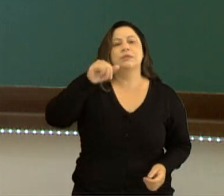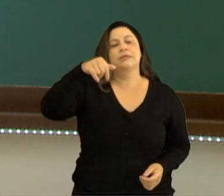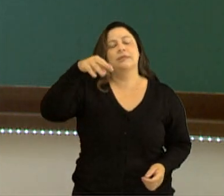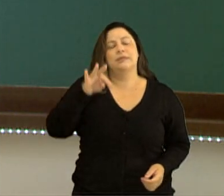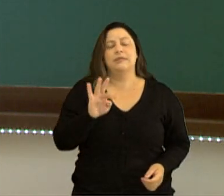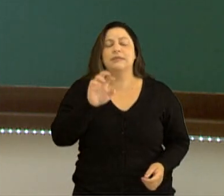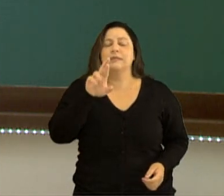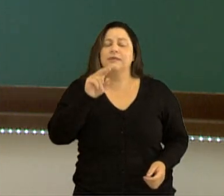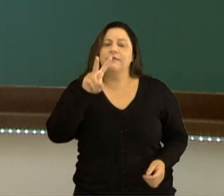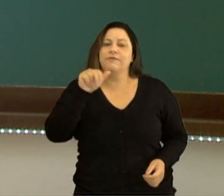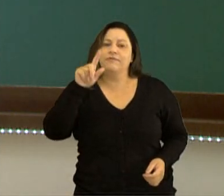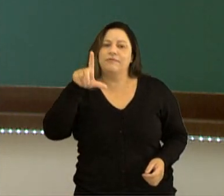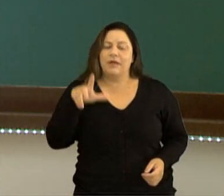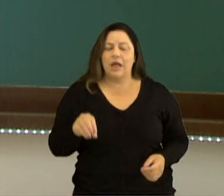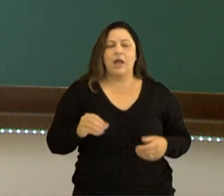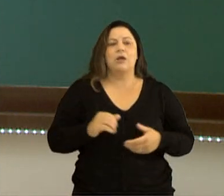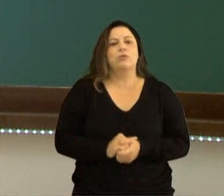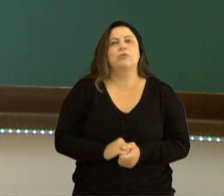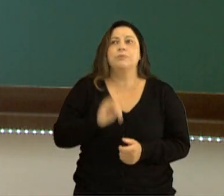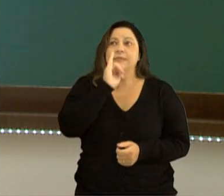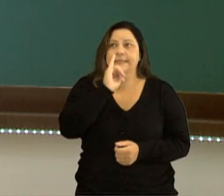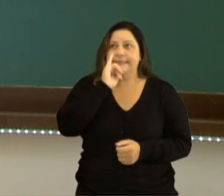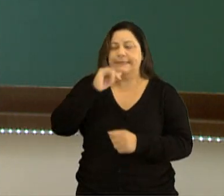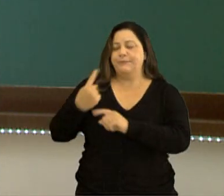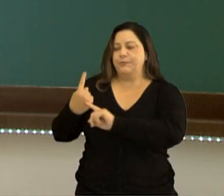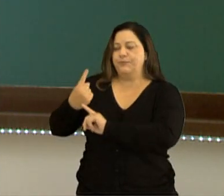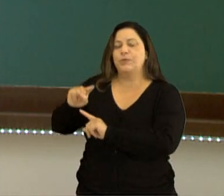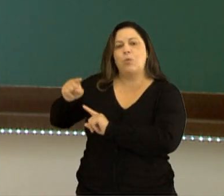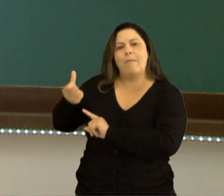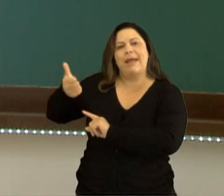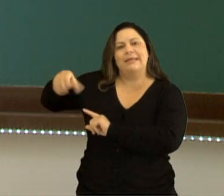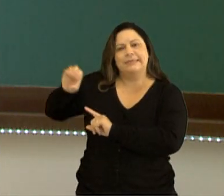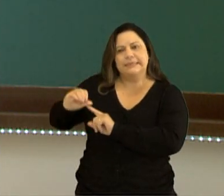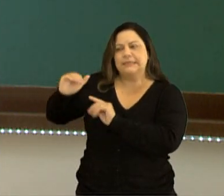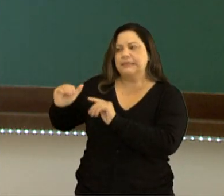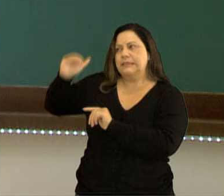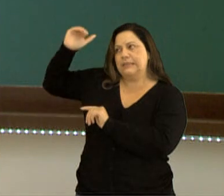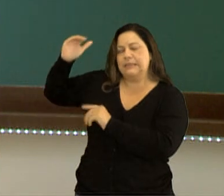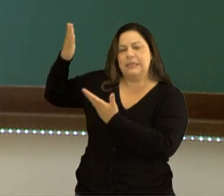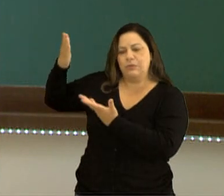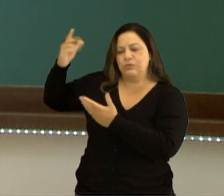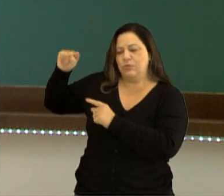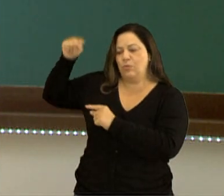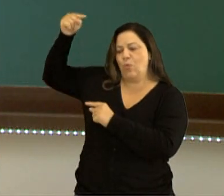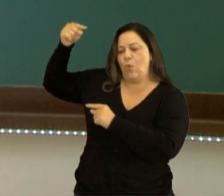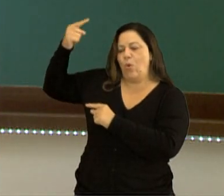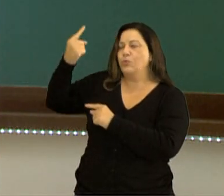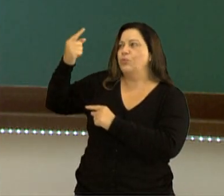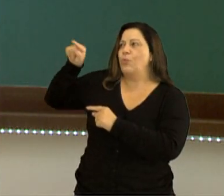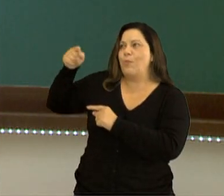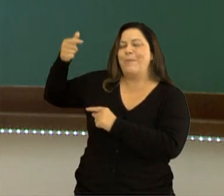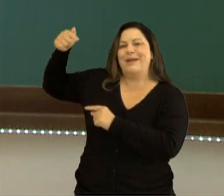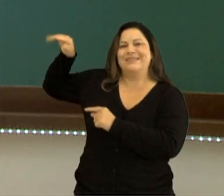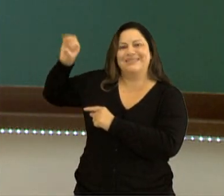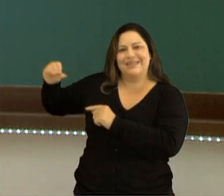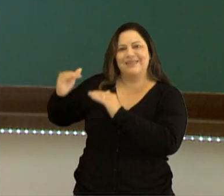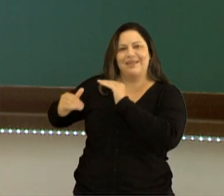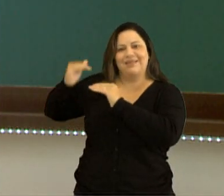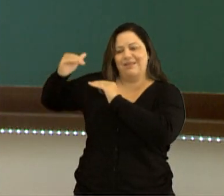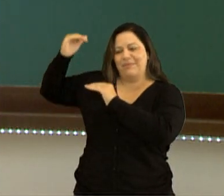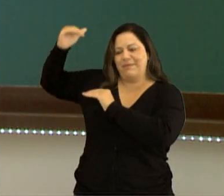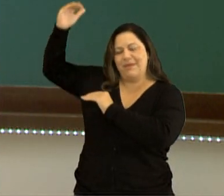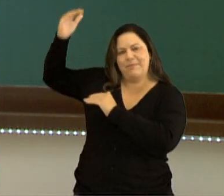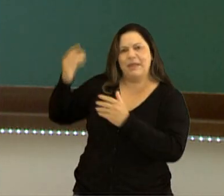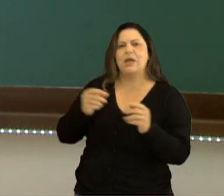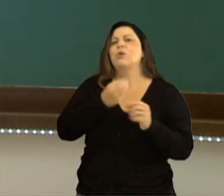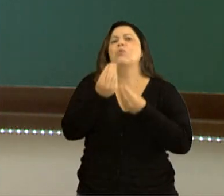quando acontecer isso, por exemplo, de 1,60 m a 1,65 m, de 1,65 m a 1,70 m, e assim sucessivamente. Daí, como é que a